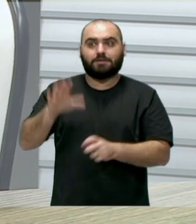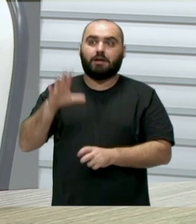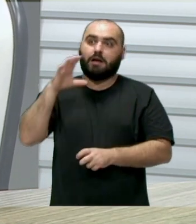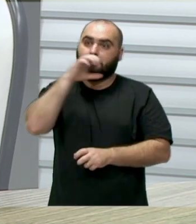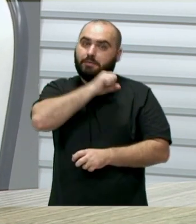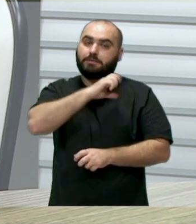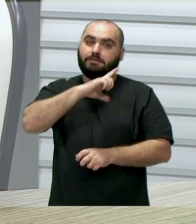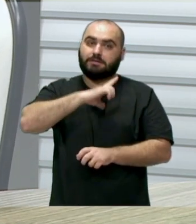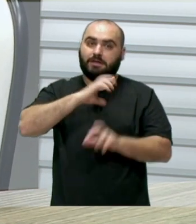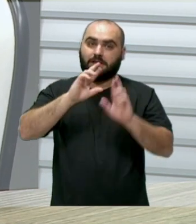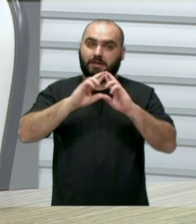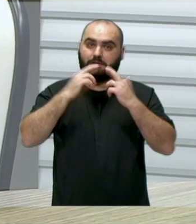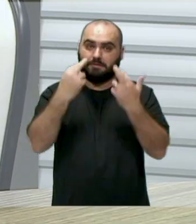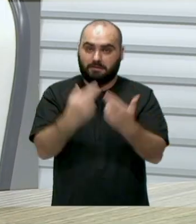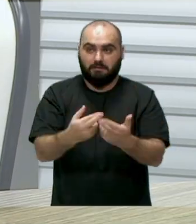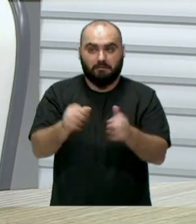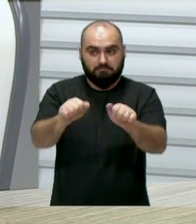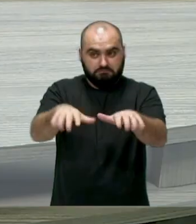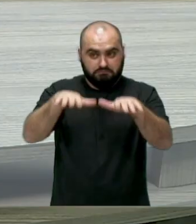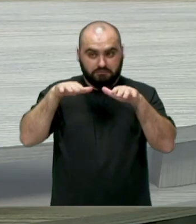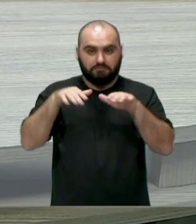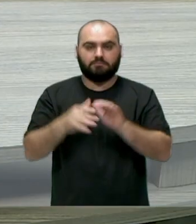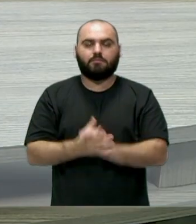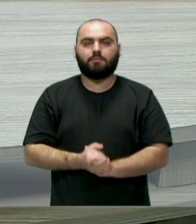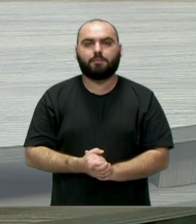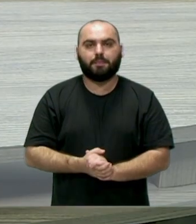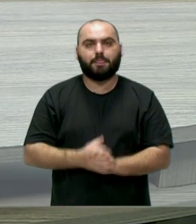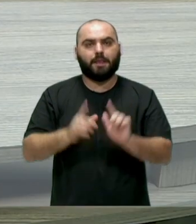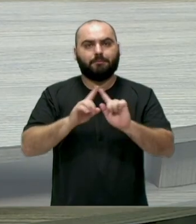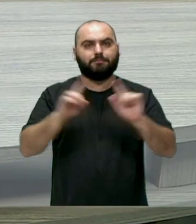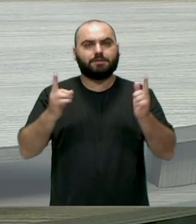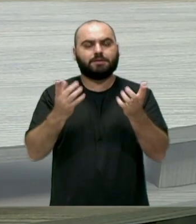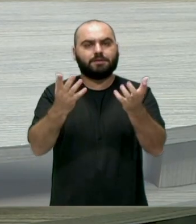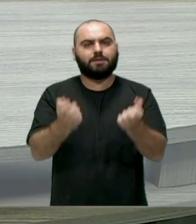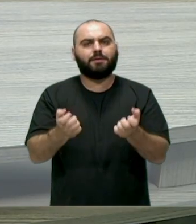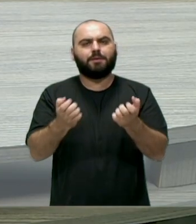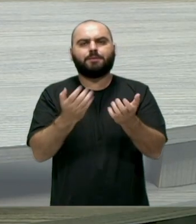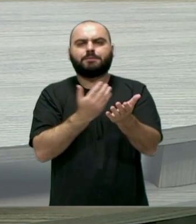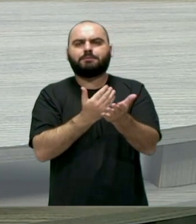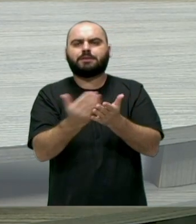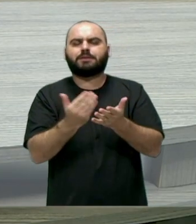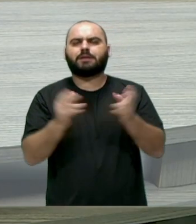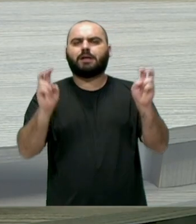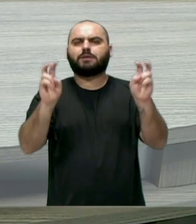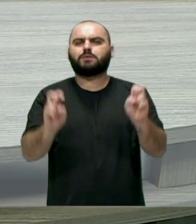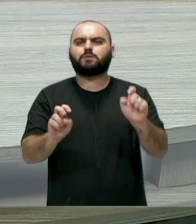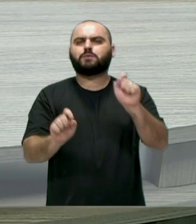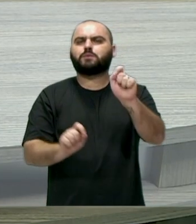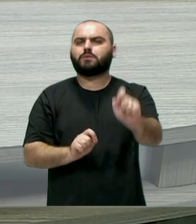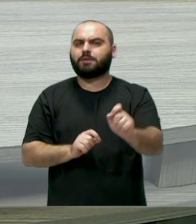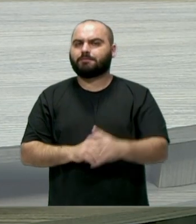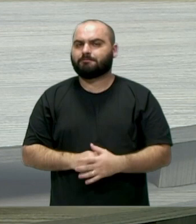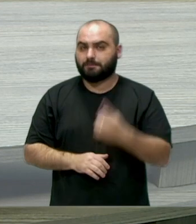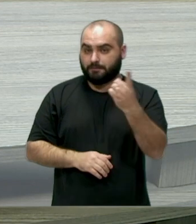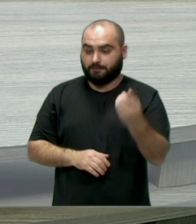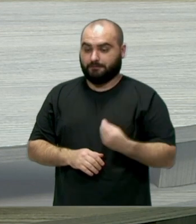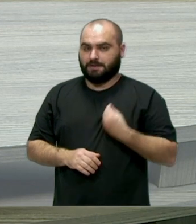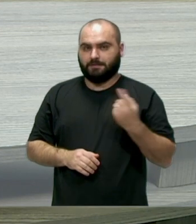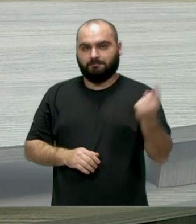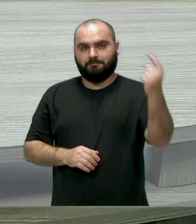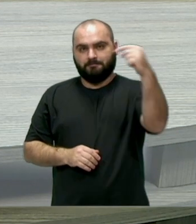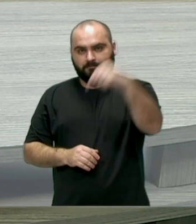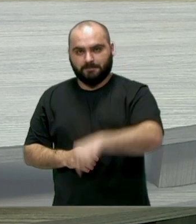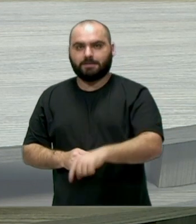sua sessão do Pleno, mas eu queria começar com o assunto que, no caso, lhe trouxe aqui, né,